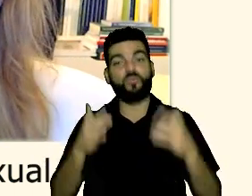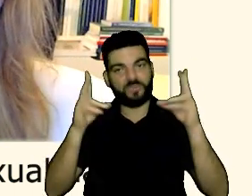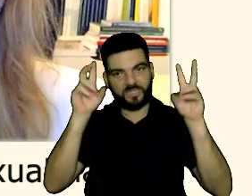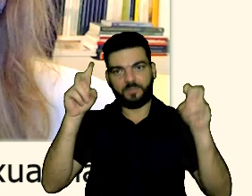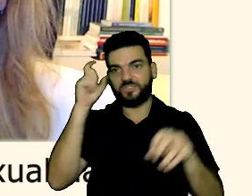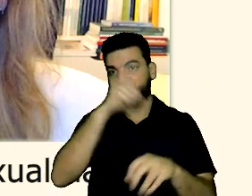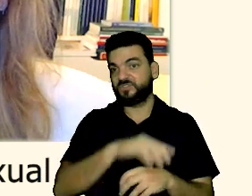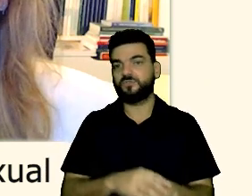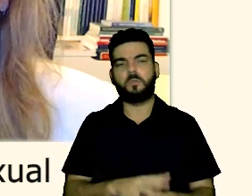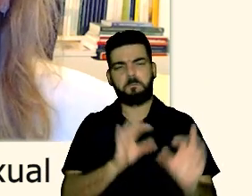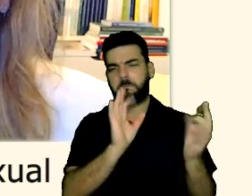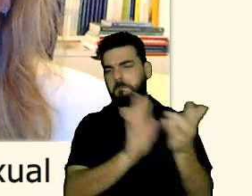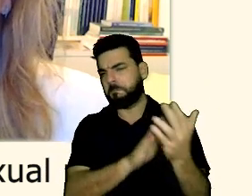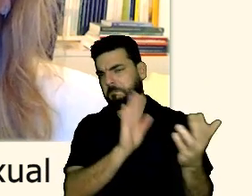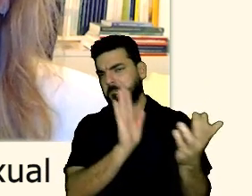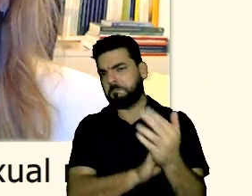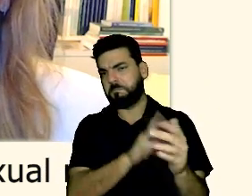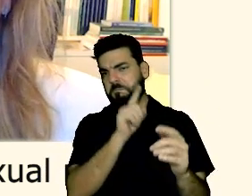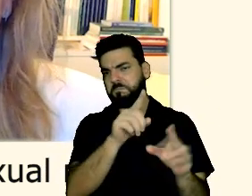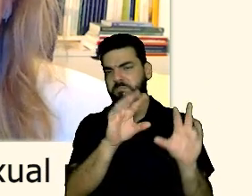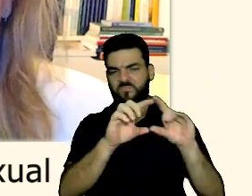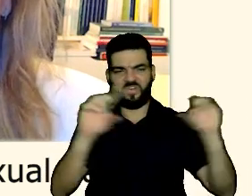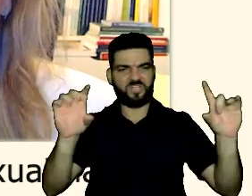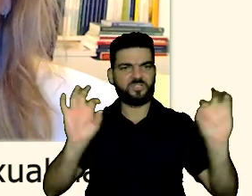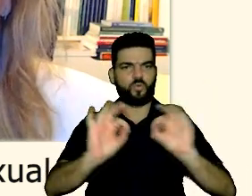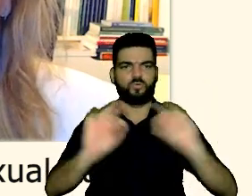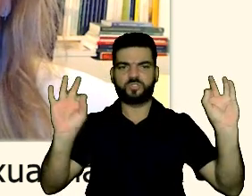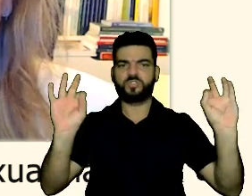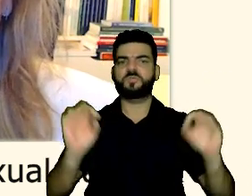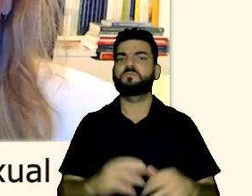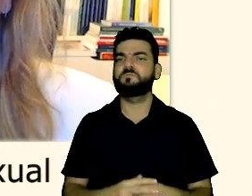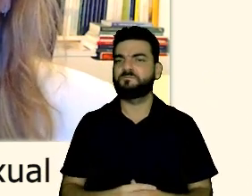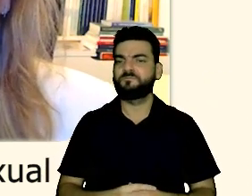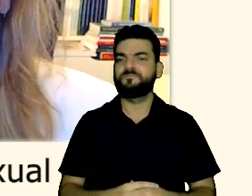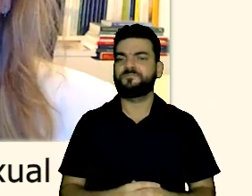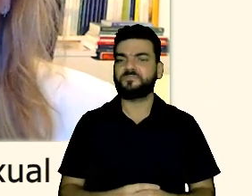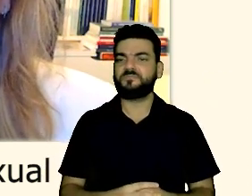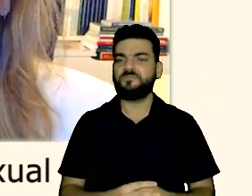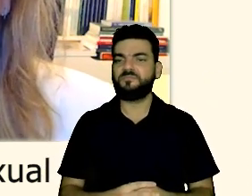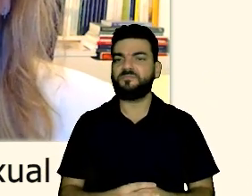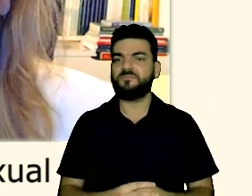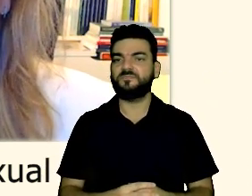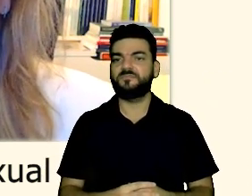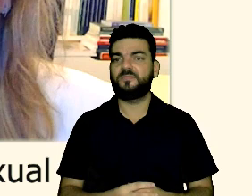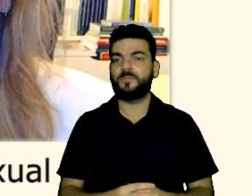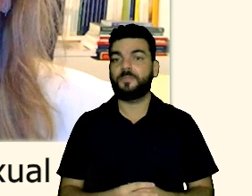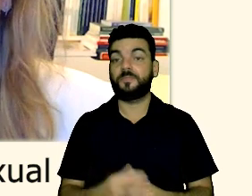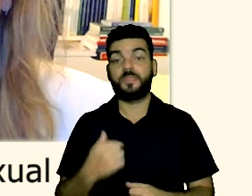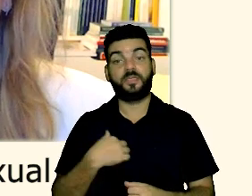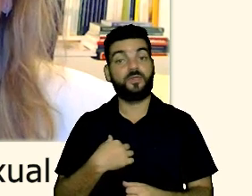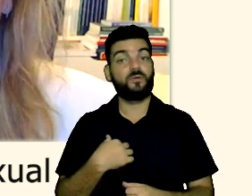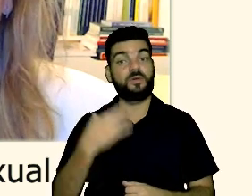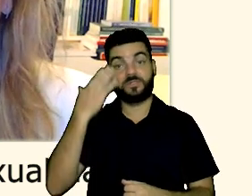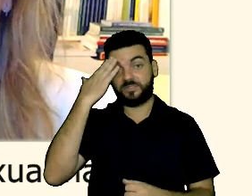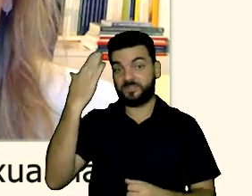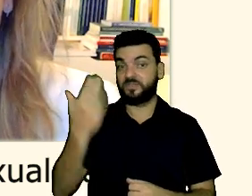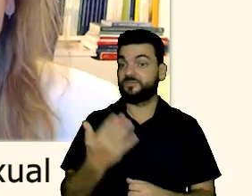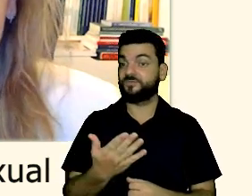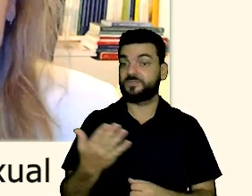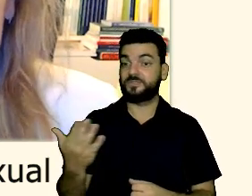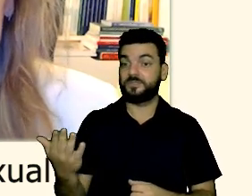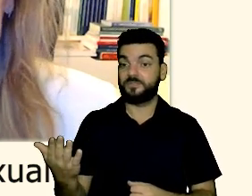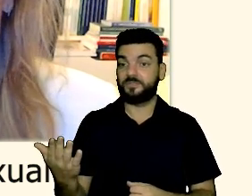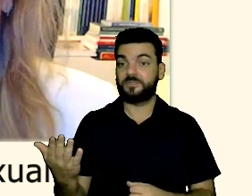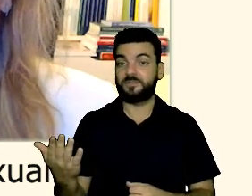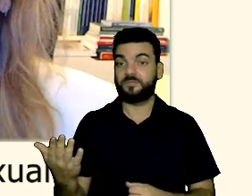unidades da Justiça Federal realmente deem as mãos se quisermos enfrentar esse tema tão delicado. Eu não falaria melhor do que a